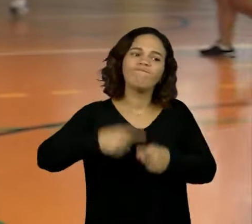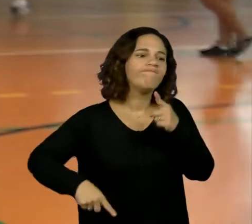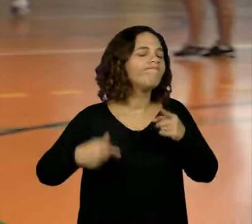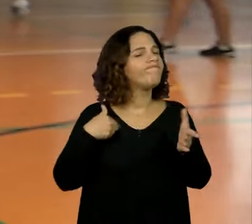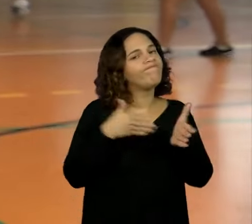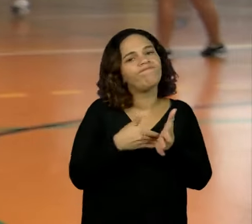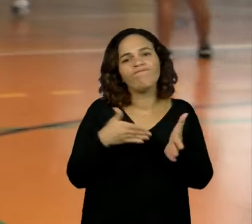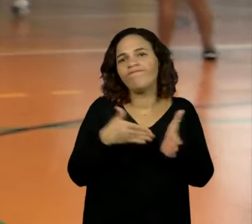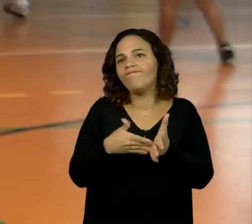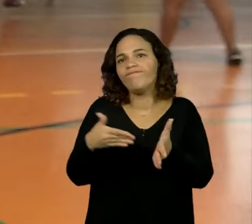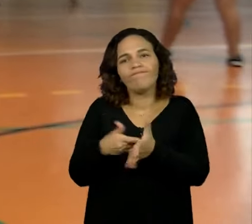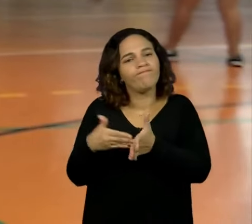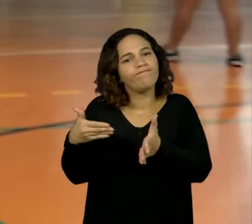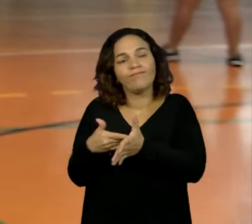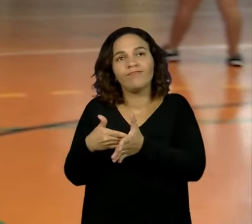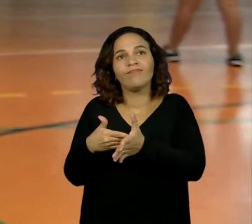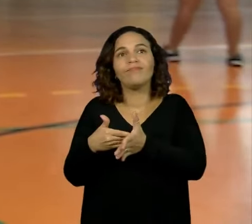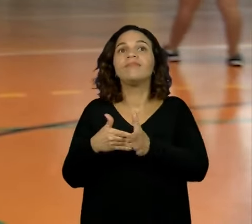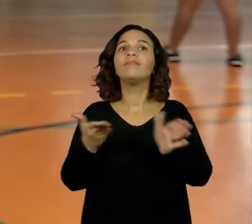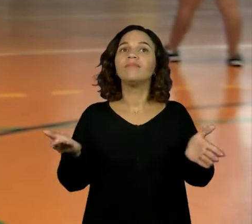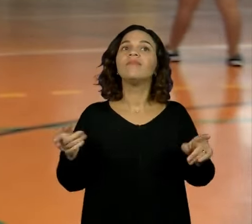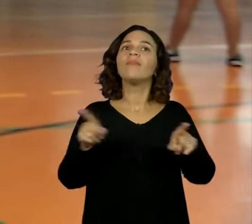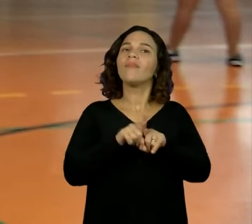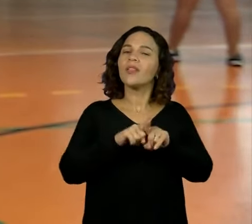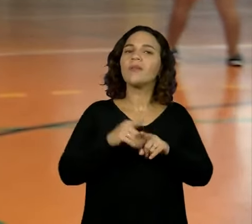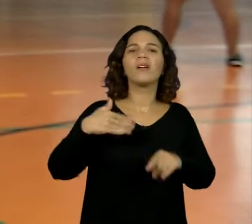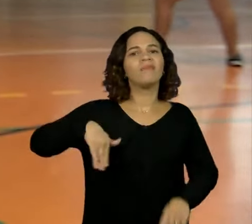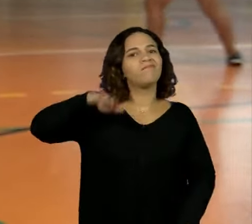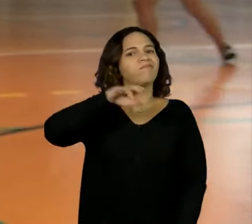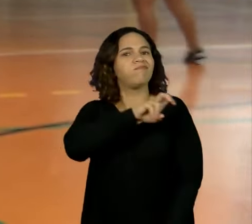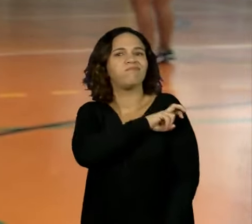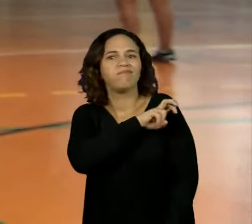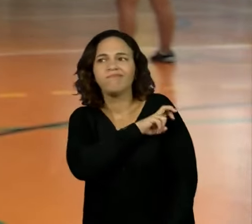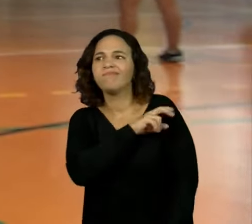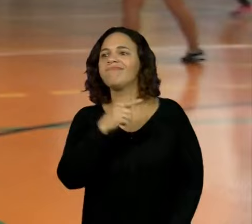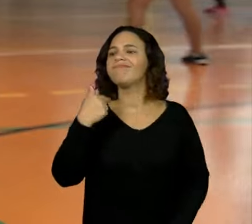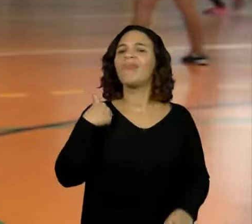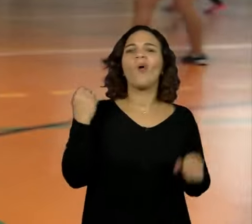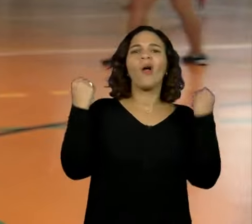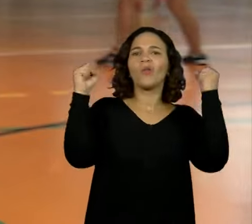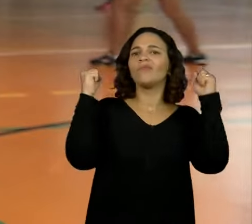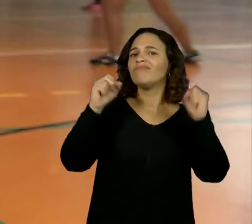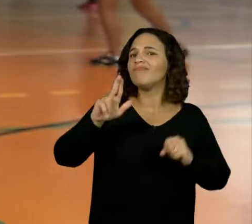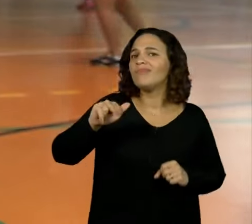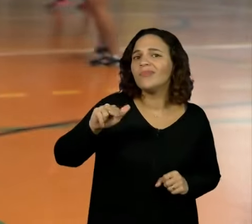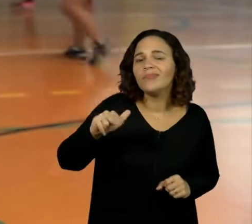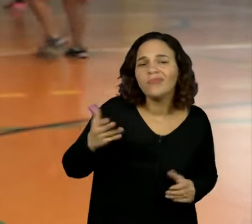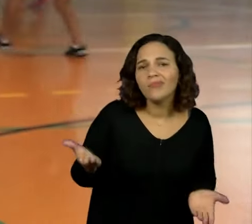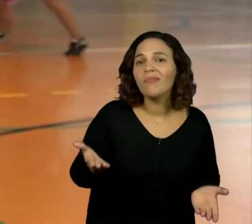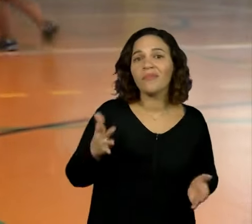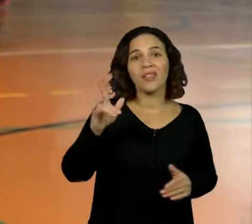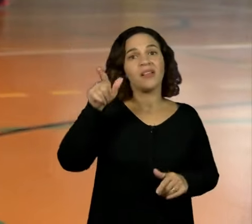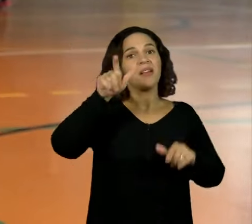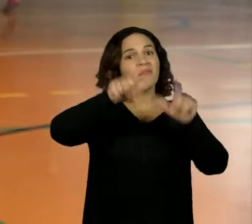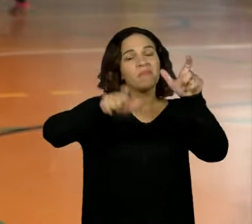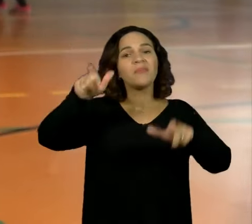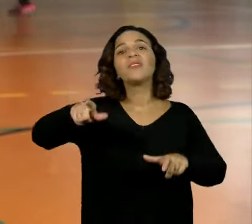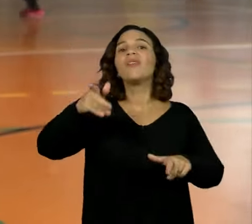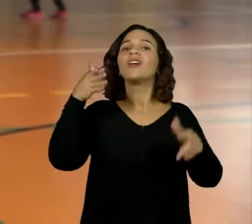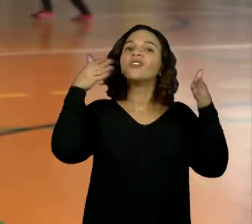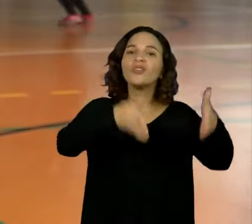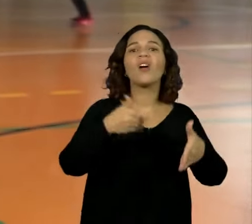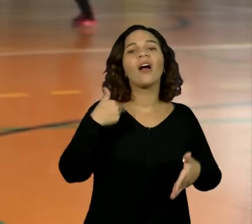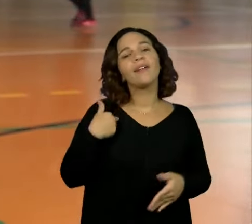sempre cresci com isso, até no ginásio, na quinta série, eu nunca fiz educação física, o pessoal ia jogar, eu sempre ficava sentada